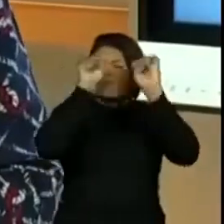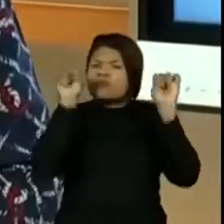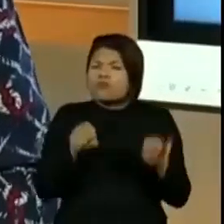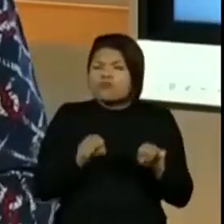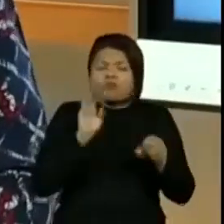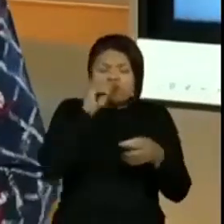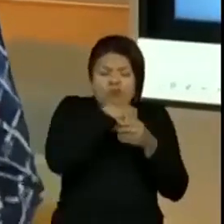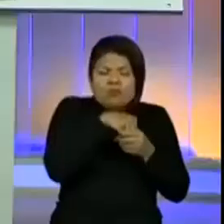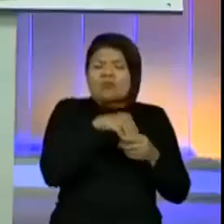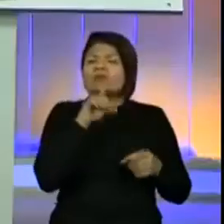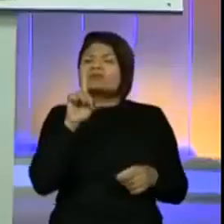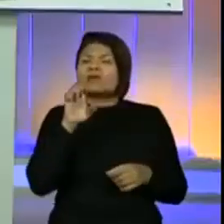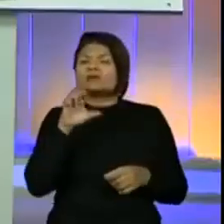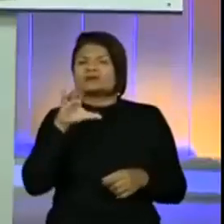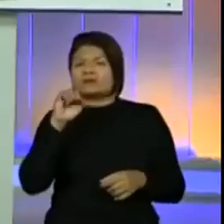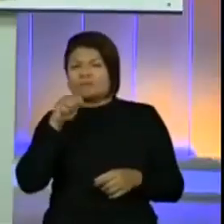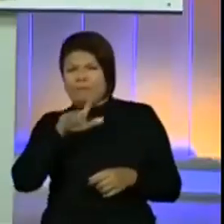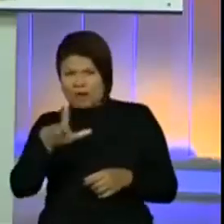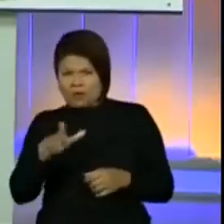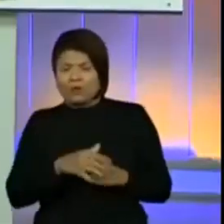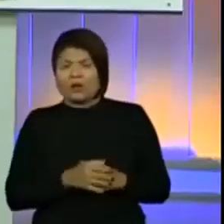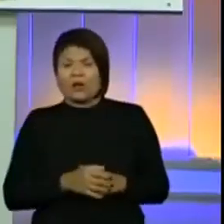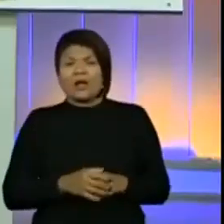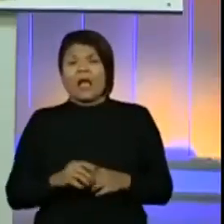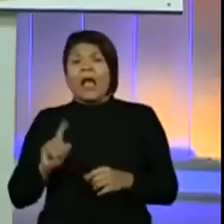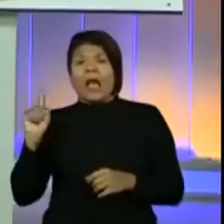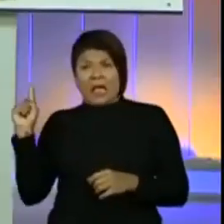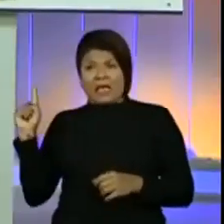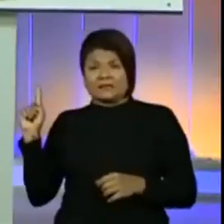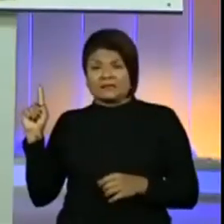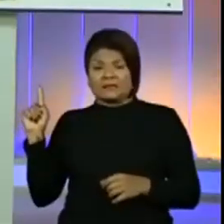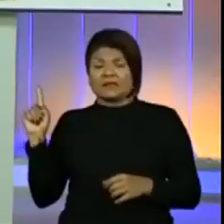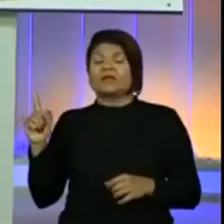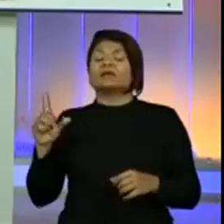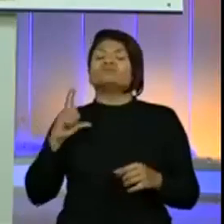numeração decimal. Saibam, desta